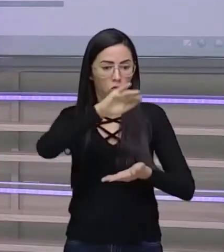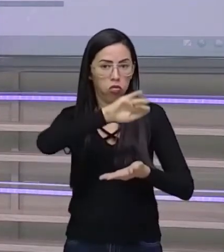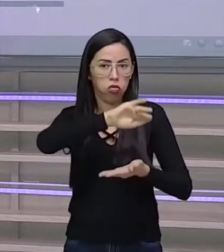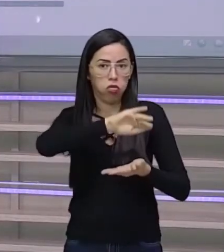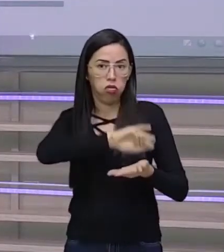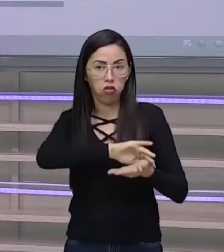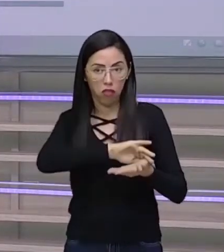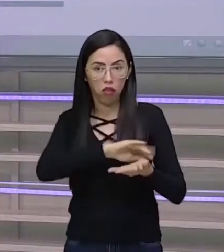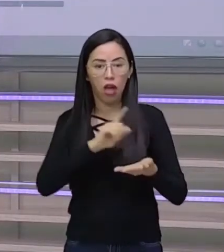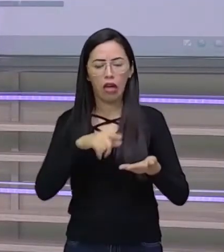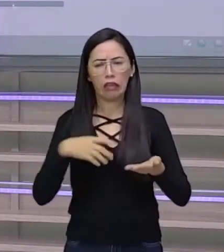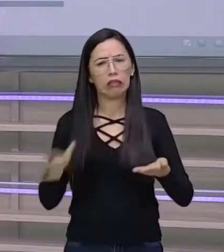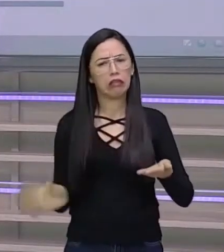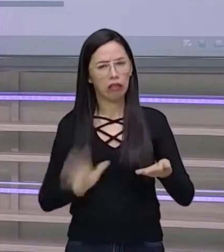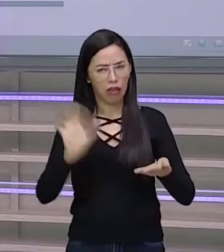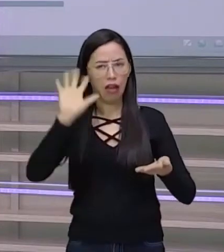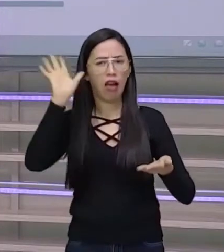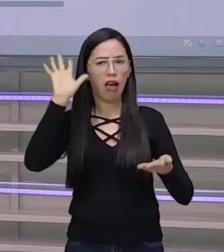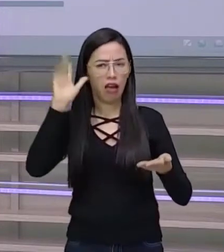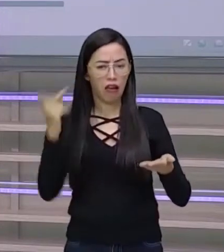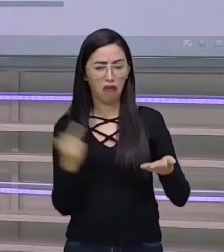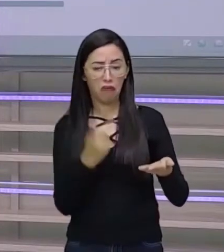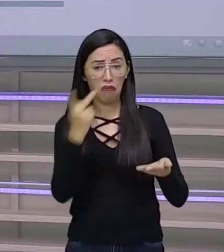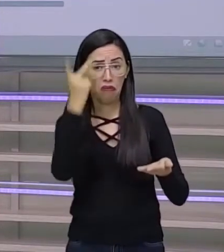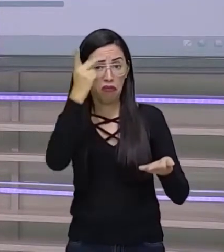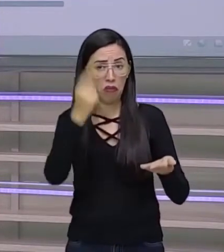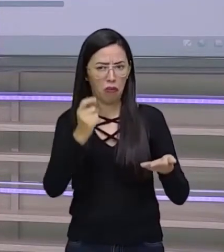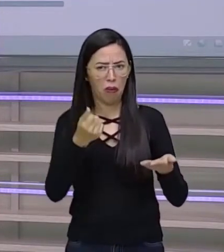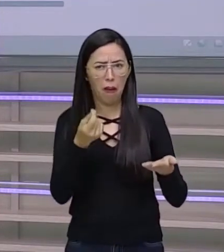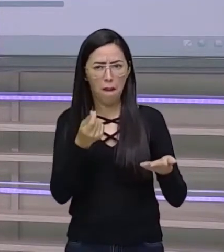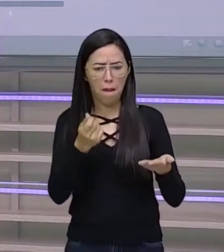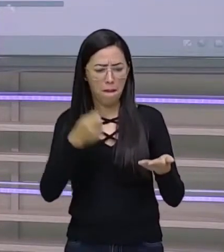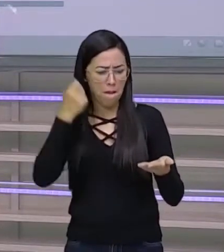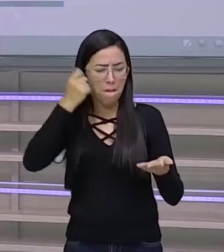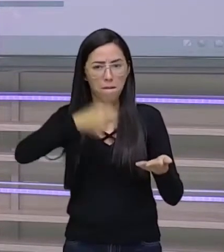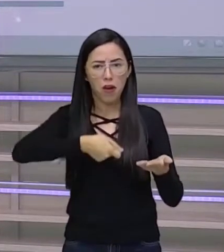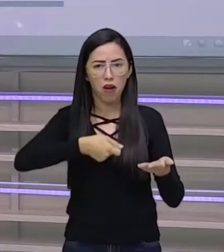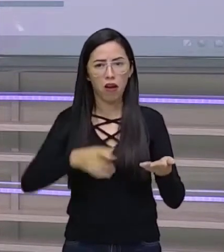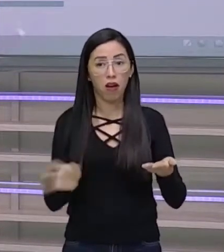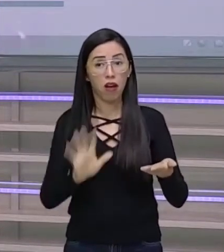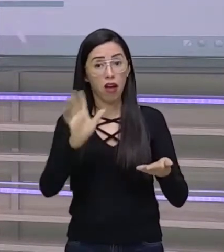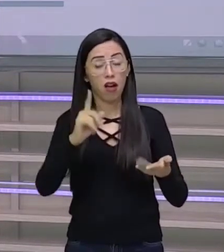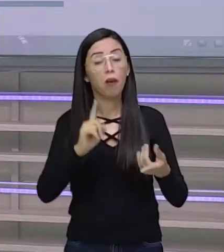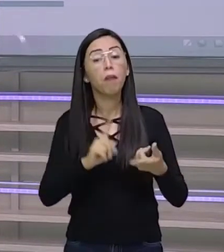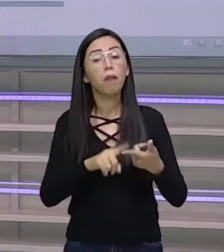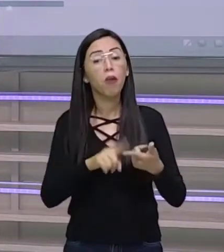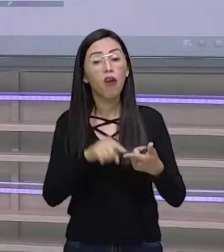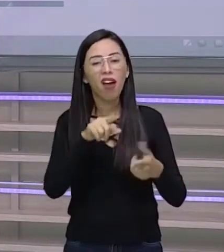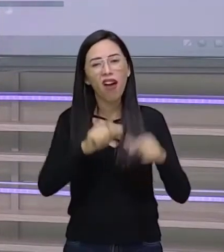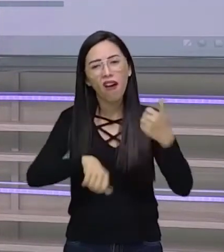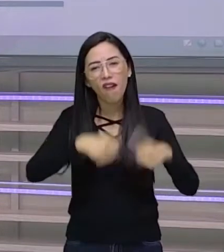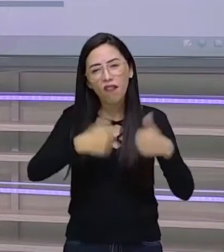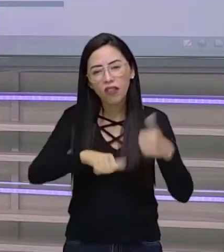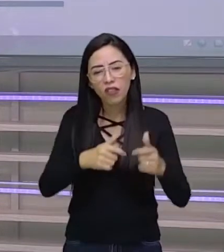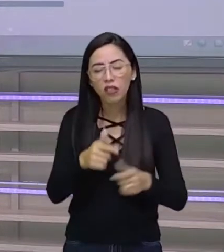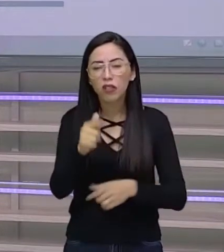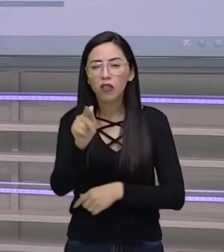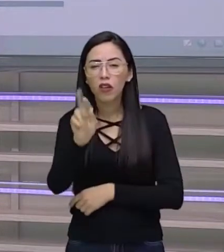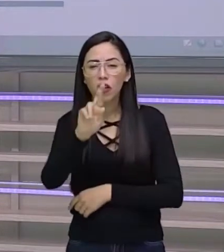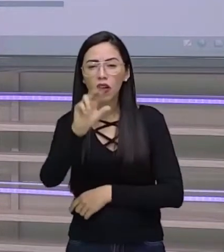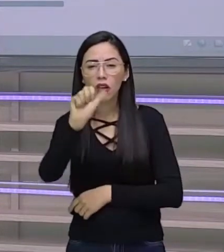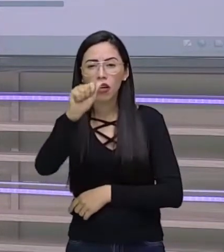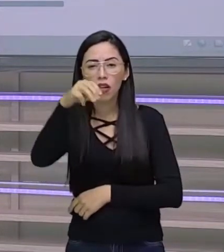fica muito alto, porque aquele preço lá daquela comida é com relação às gramas, com relação às gramas que